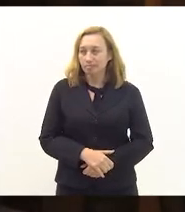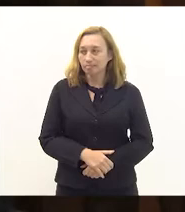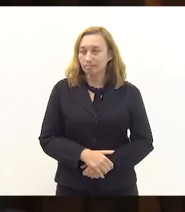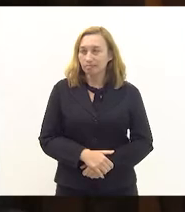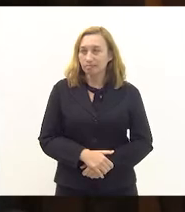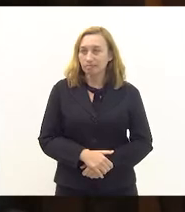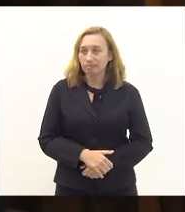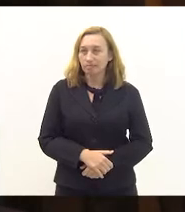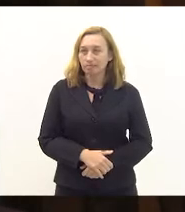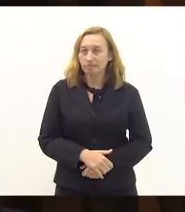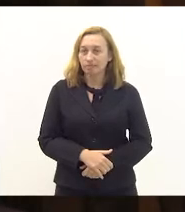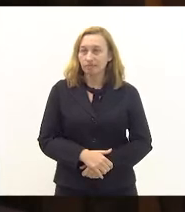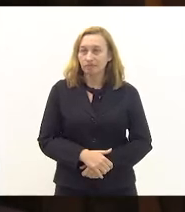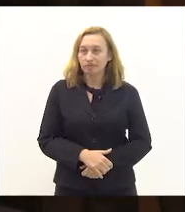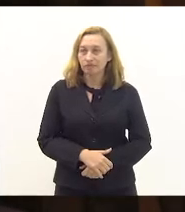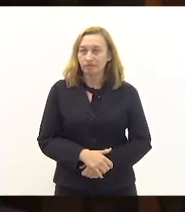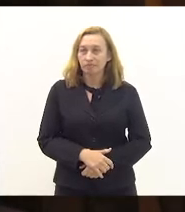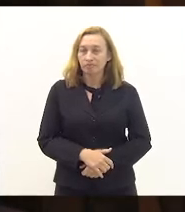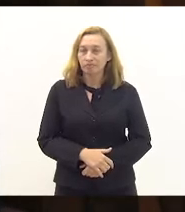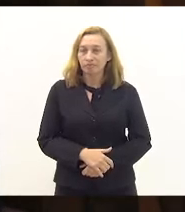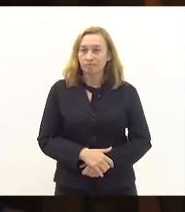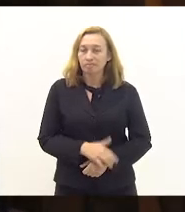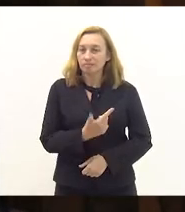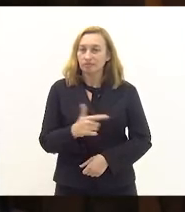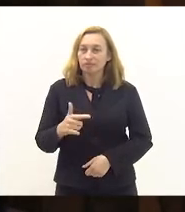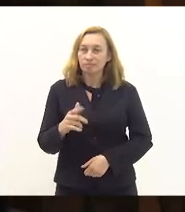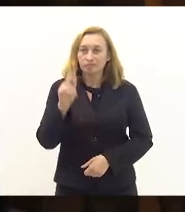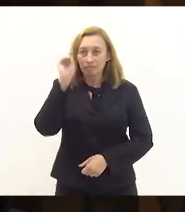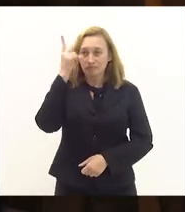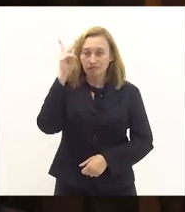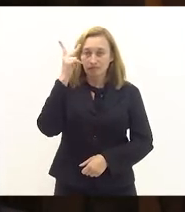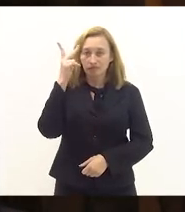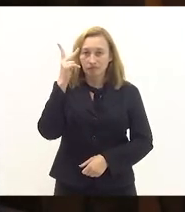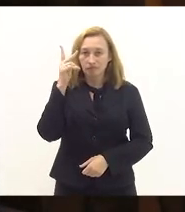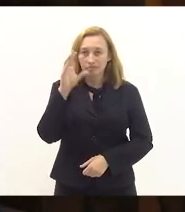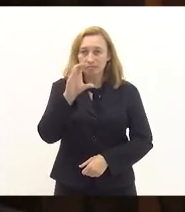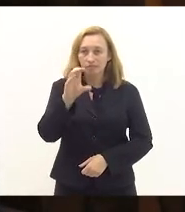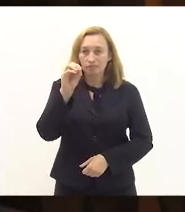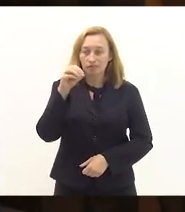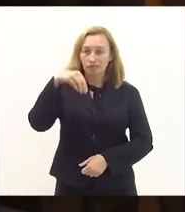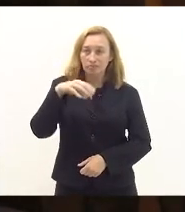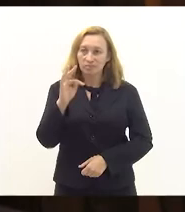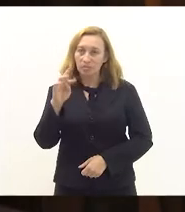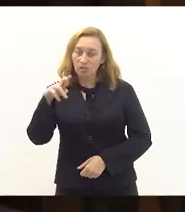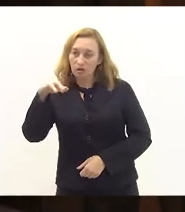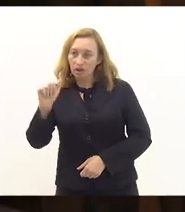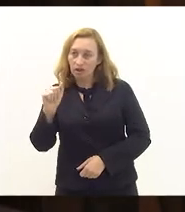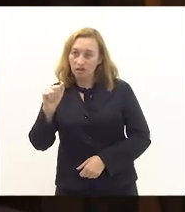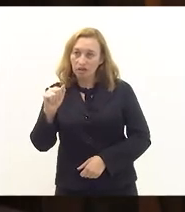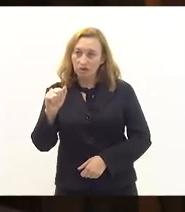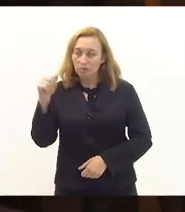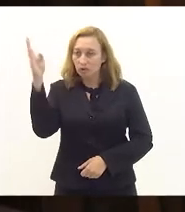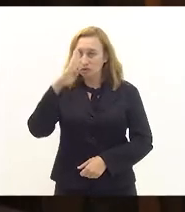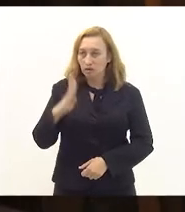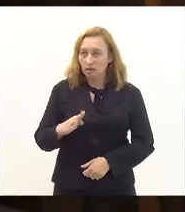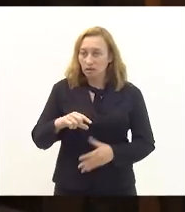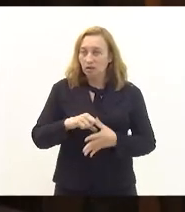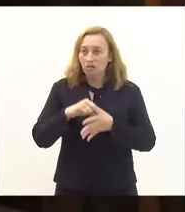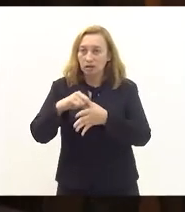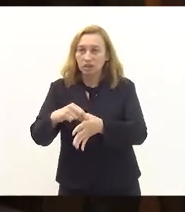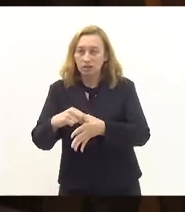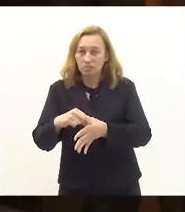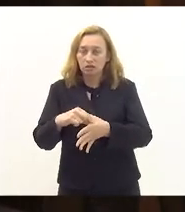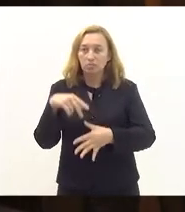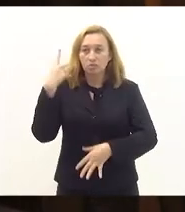não existe, nem existiu na história contemporânea do Brasil, um líder político como